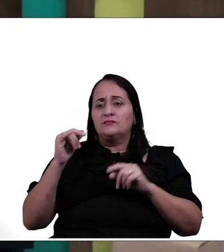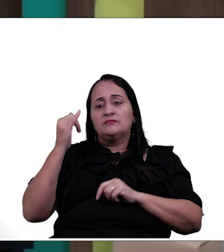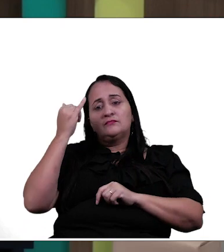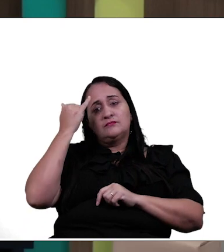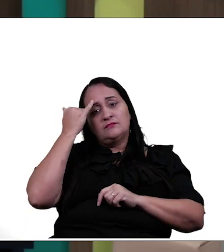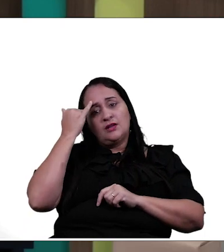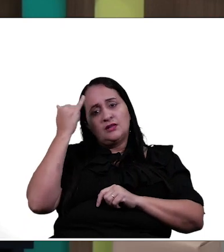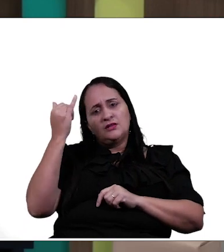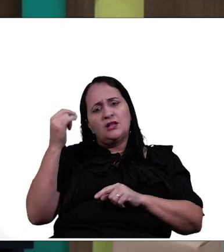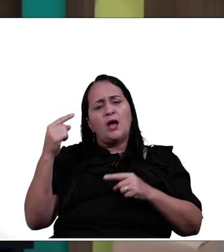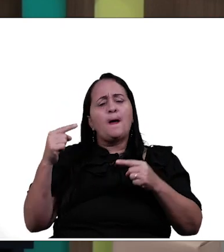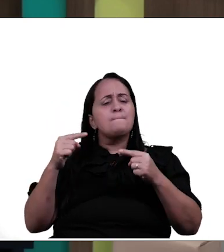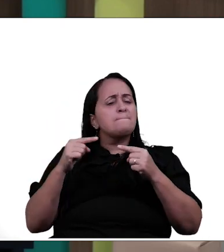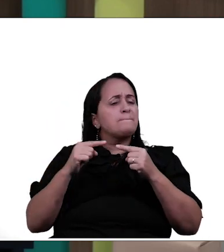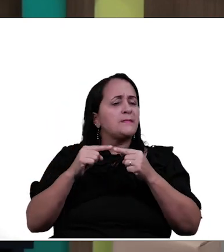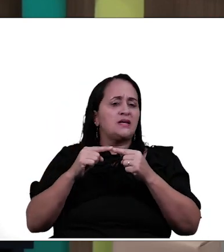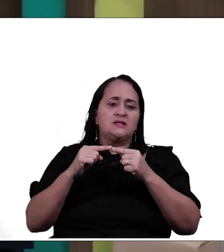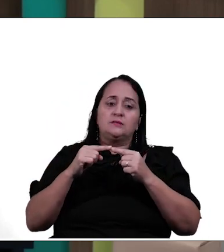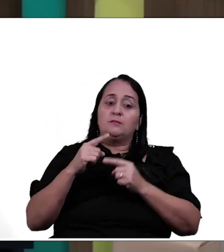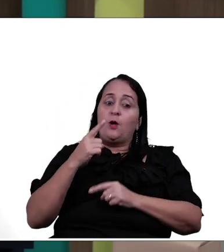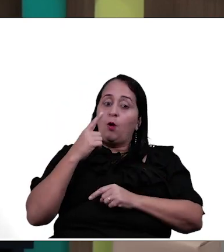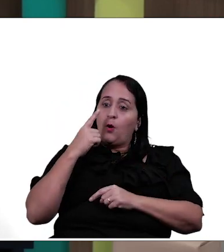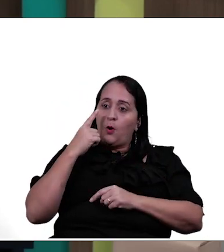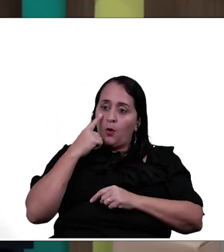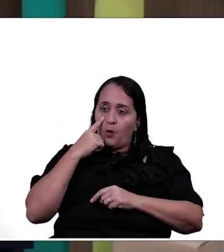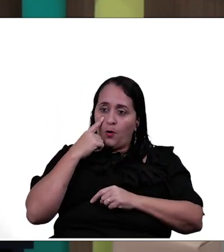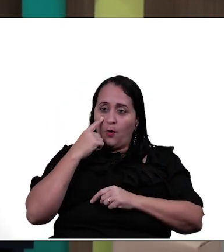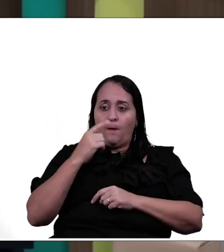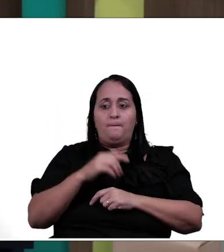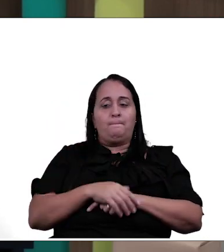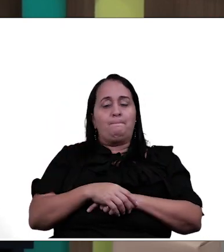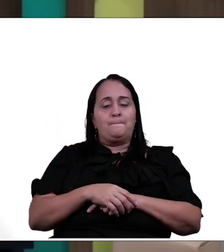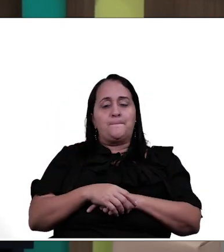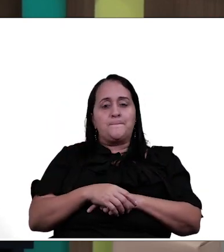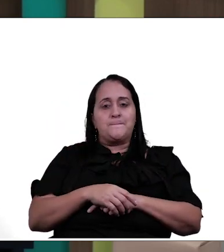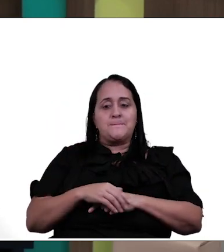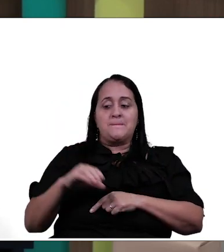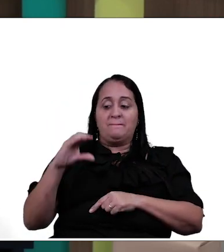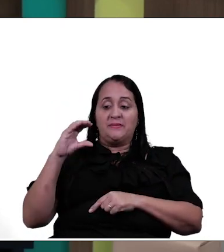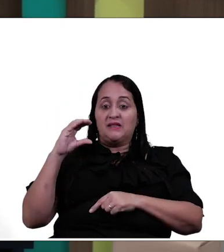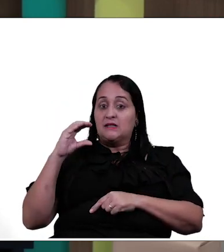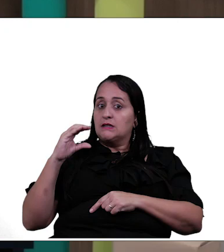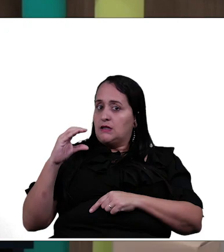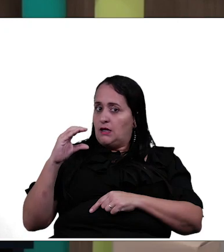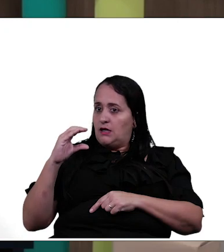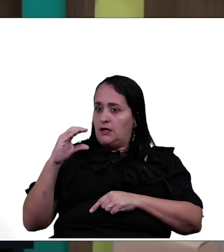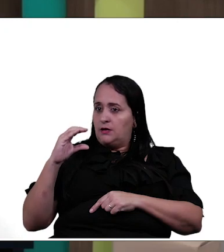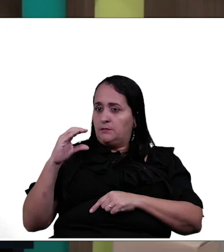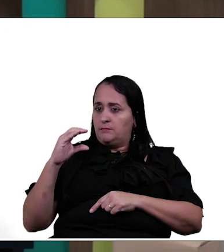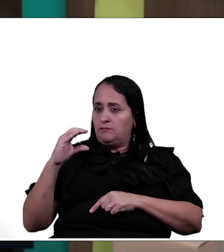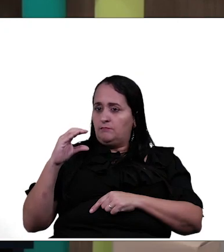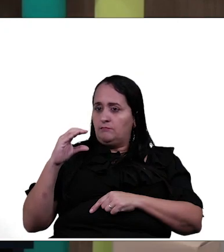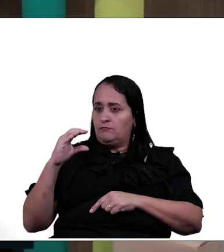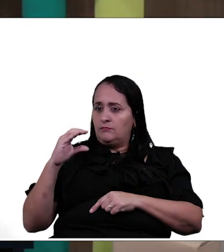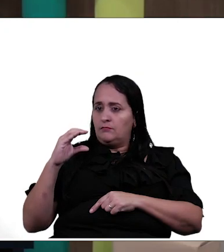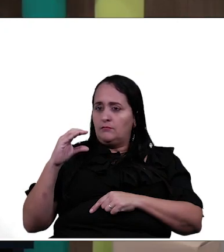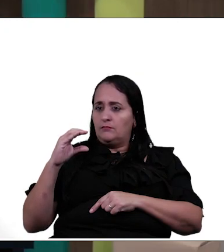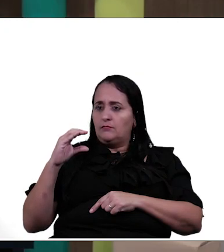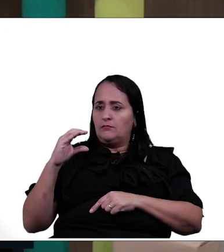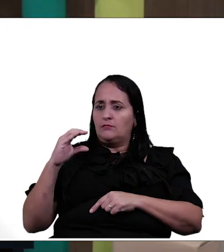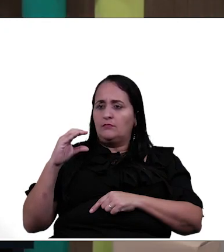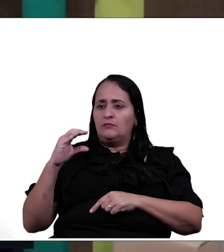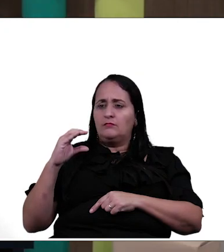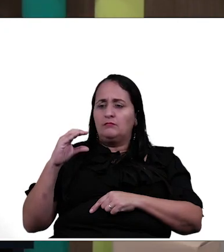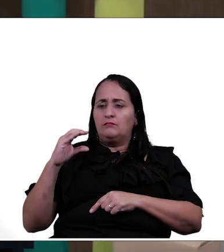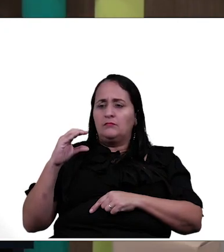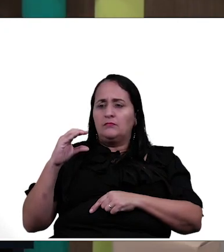você escrevesse na forma de fração os seguintes números